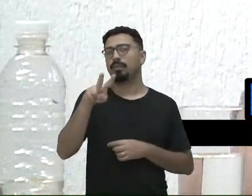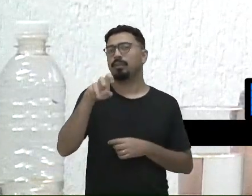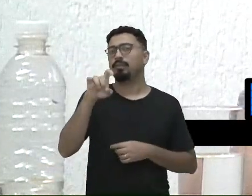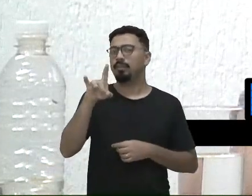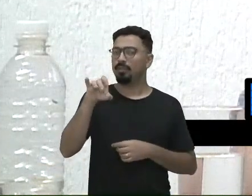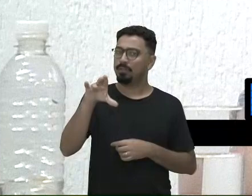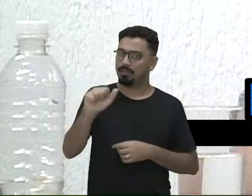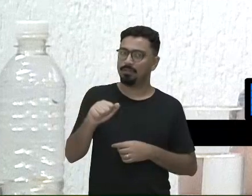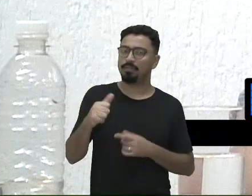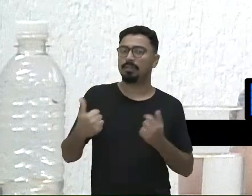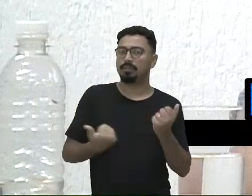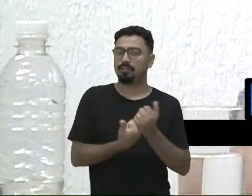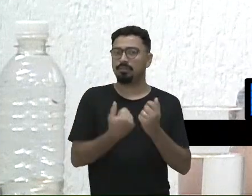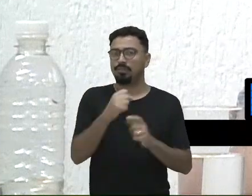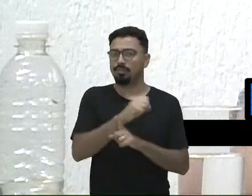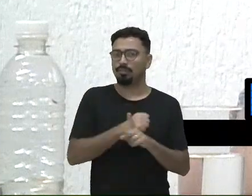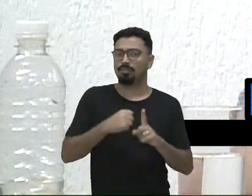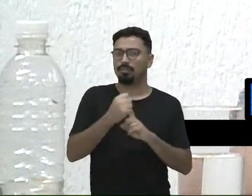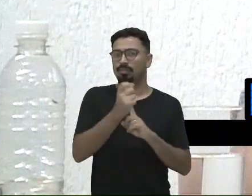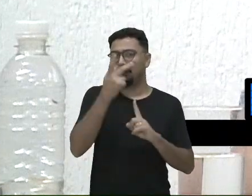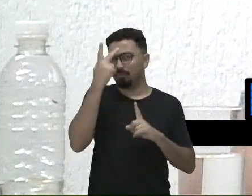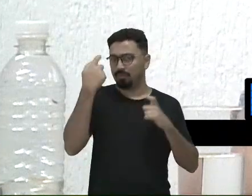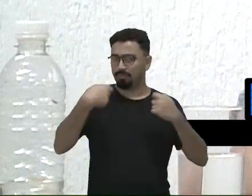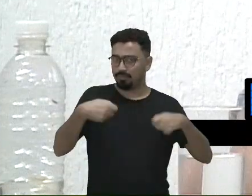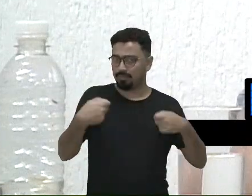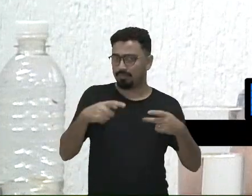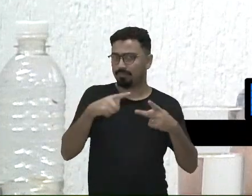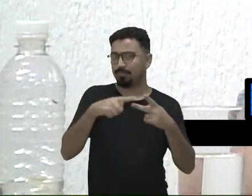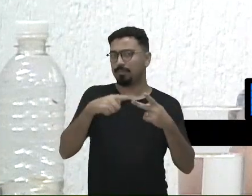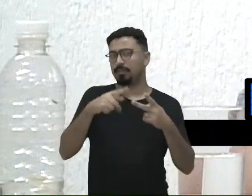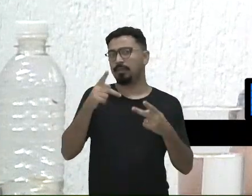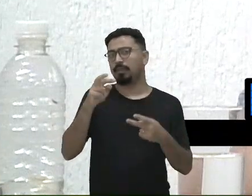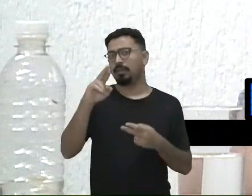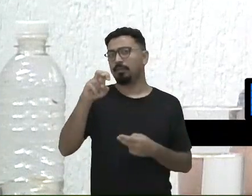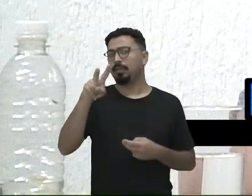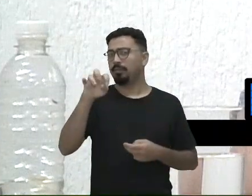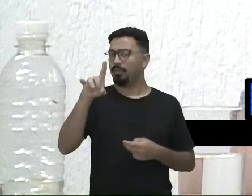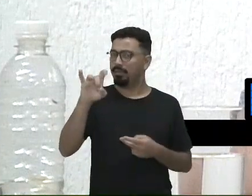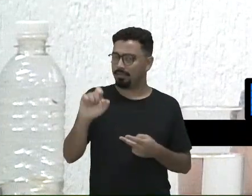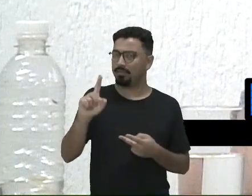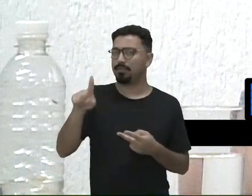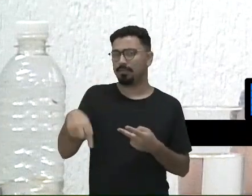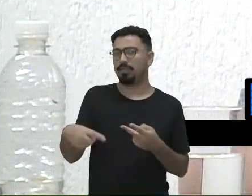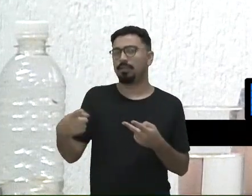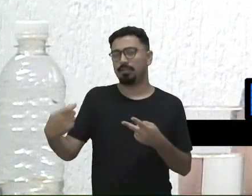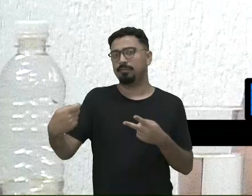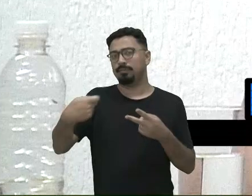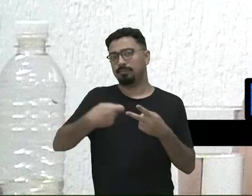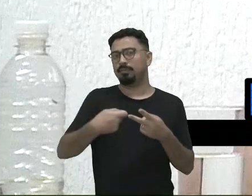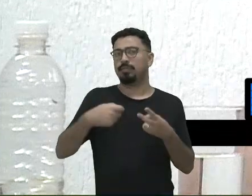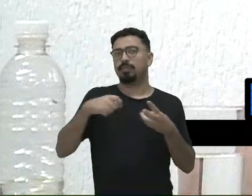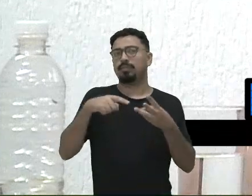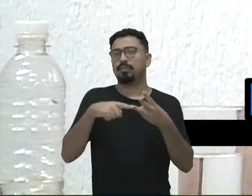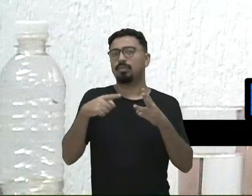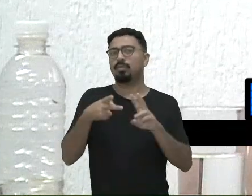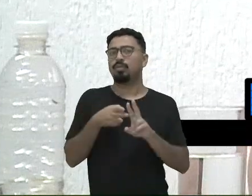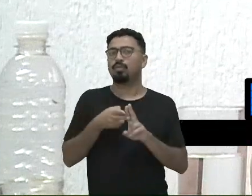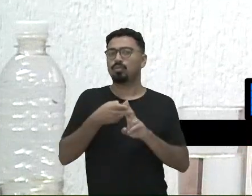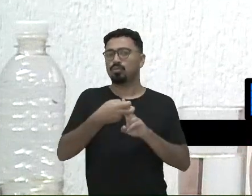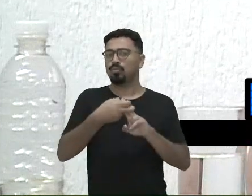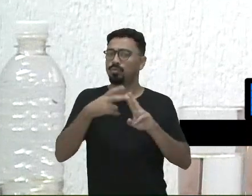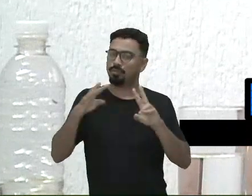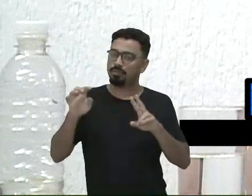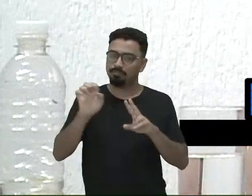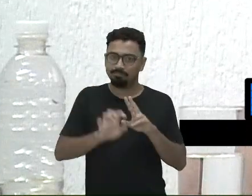A assistência para quem dela necessitar, a previdência contributiva e o SUS é universal. Quando nós falamos do